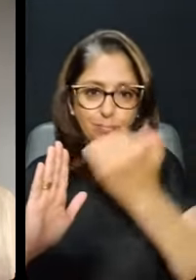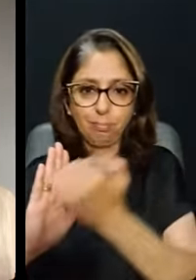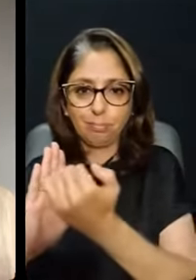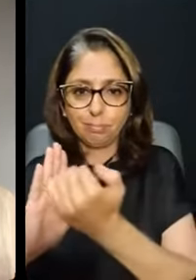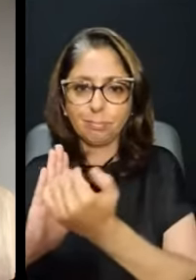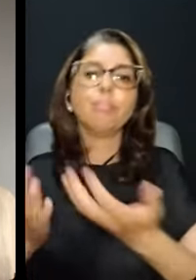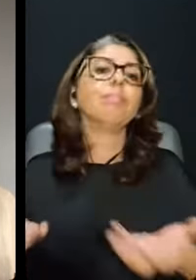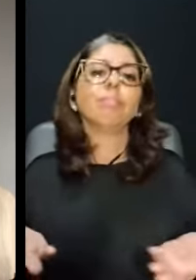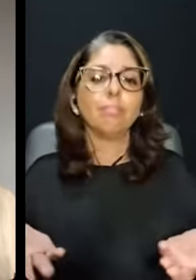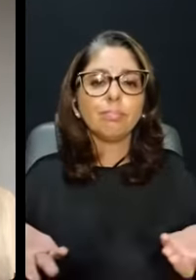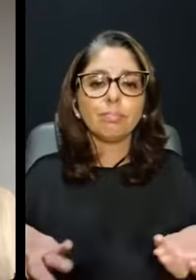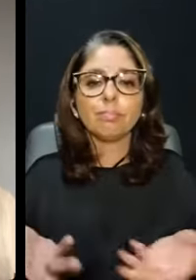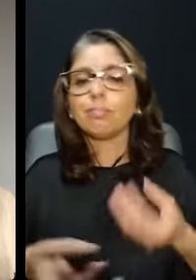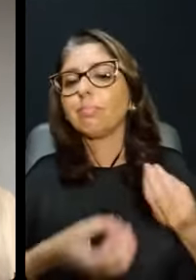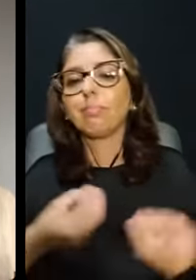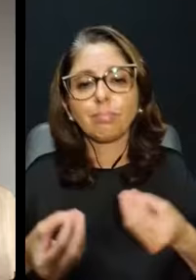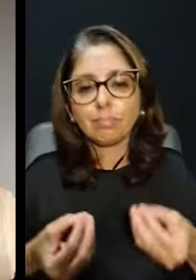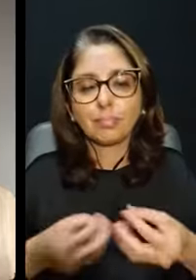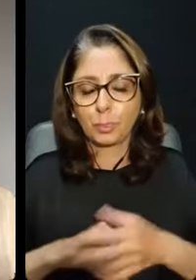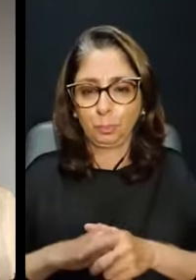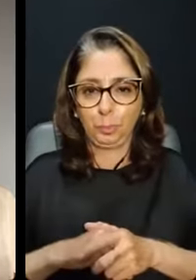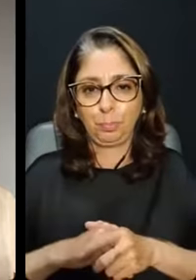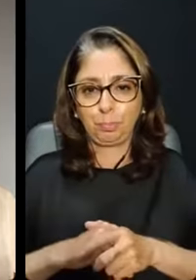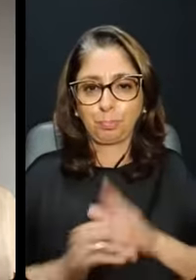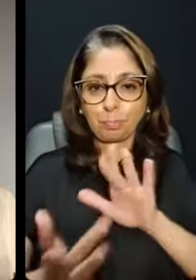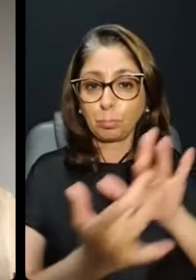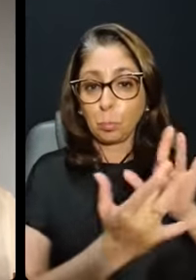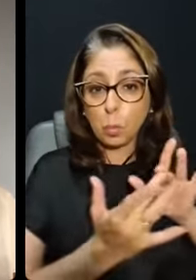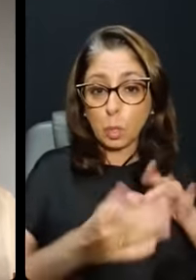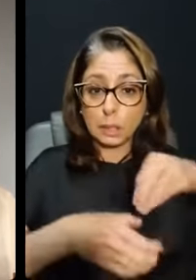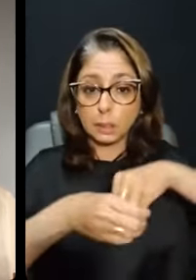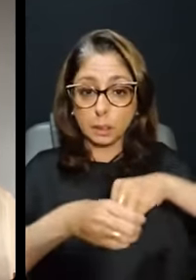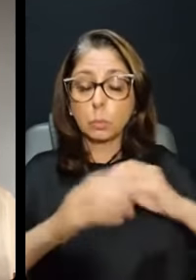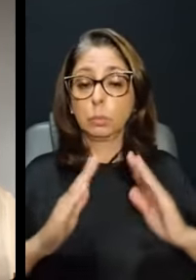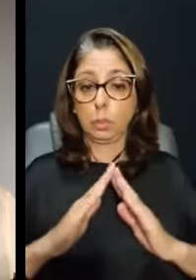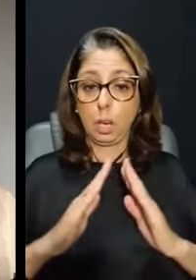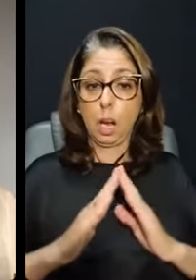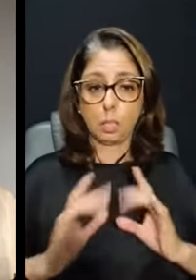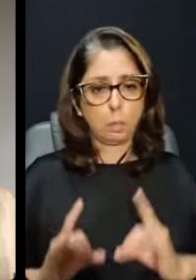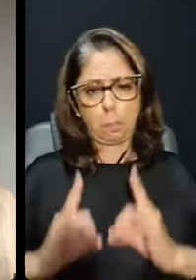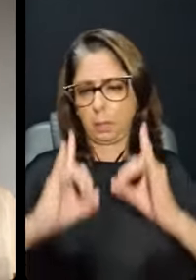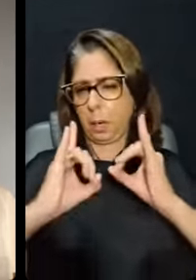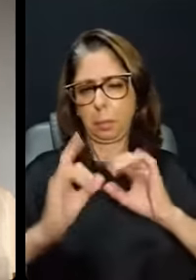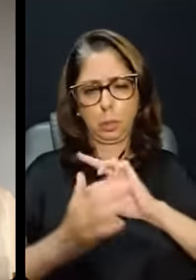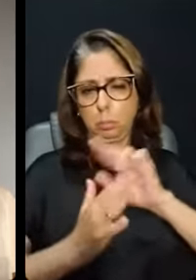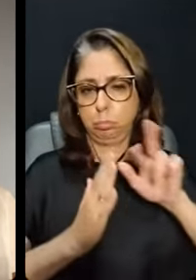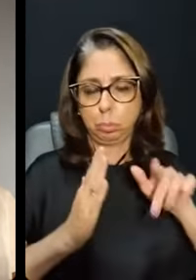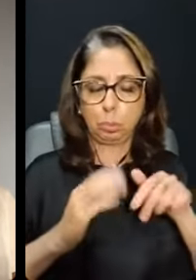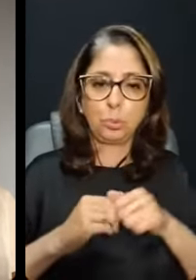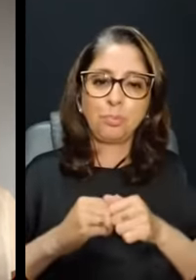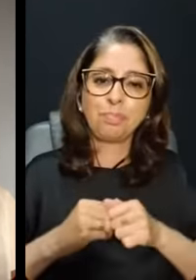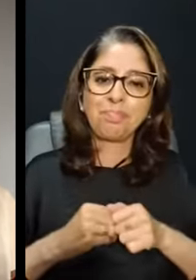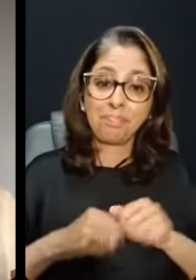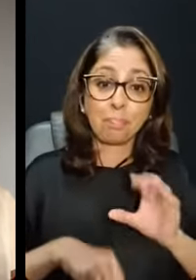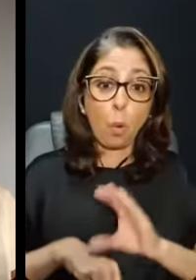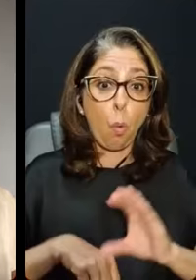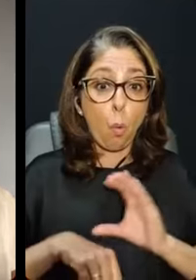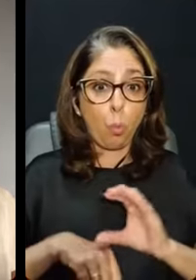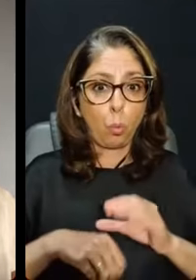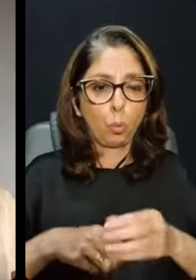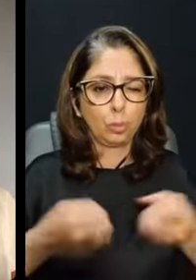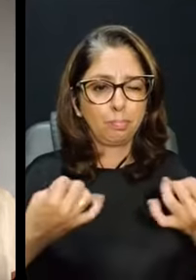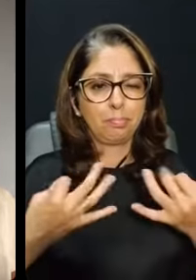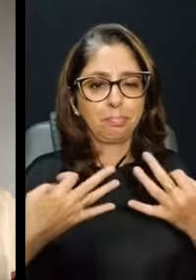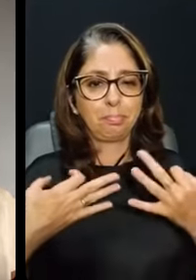do conforto, da vivência e de para que aquele espaço existe. Eu queria que você falasse um pouquinho desse curso, que é, assim, dentro das